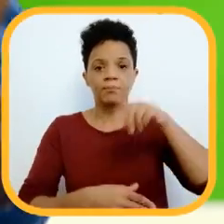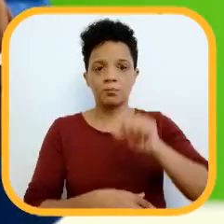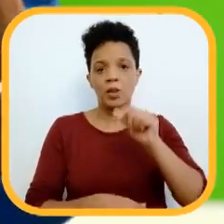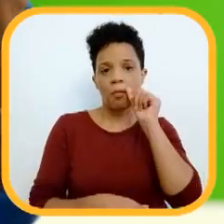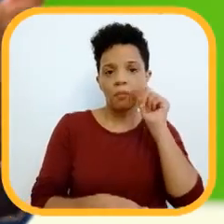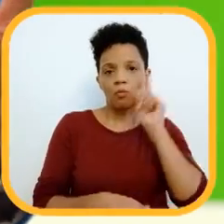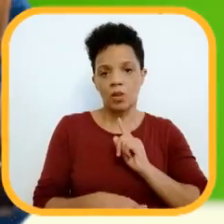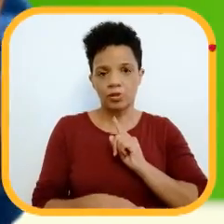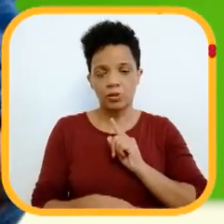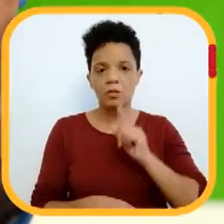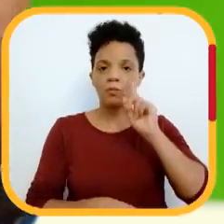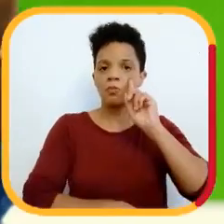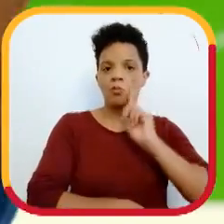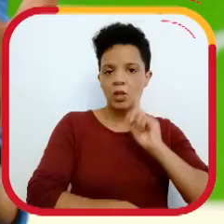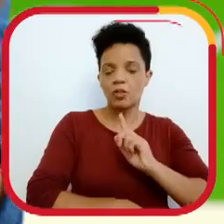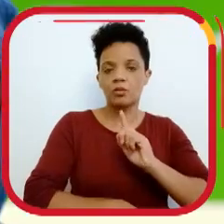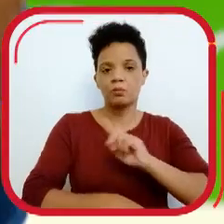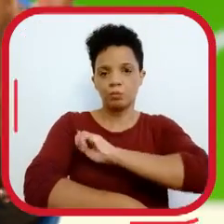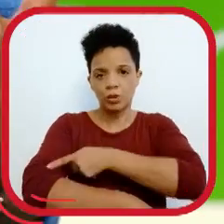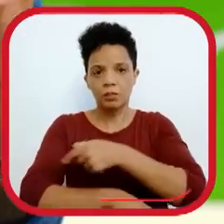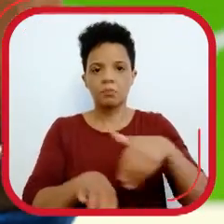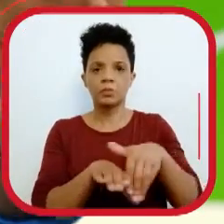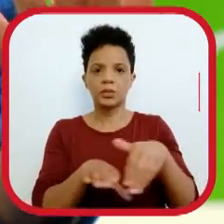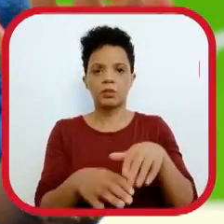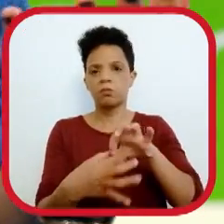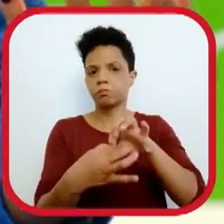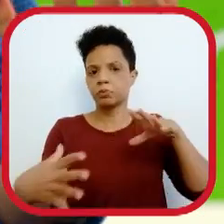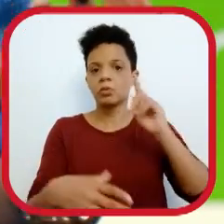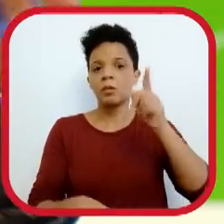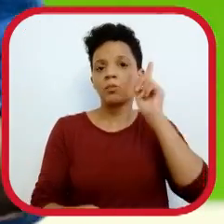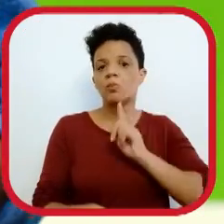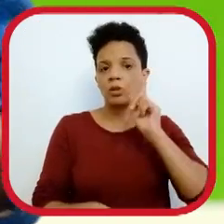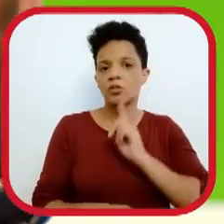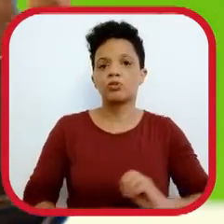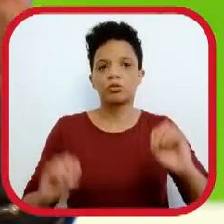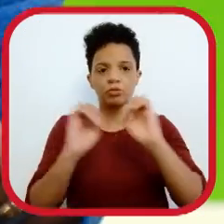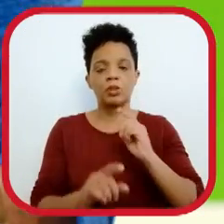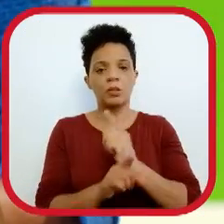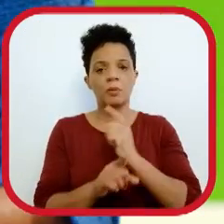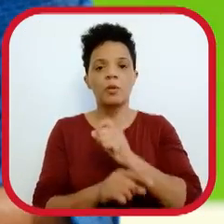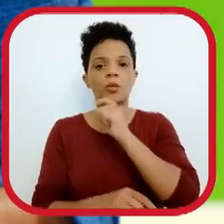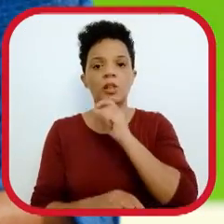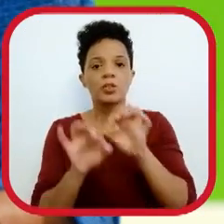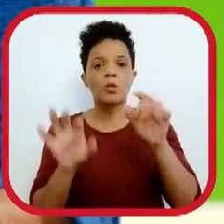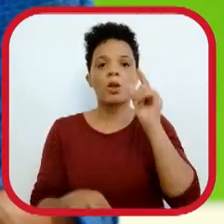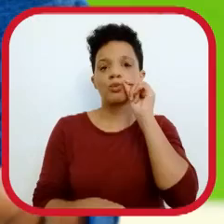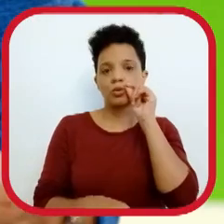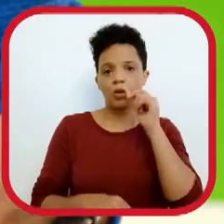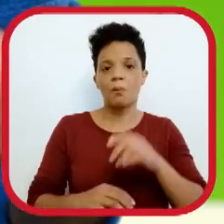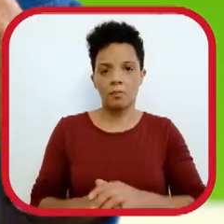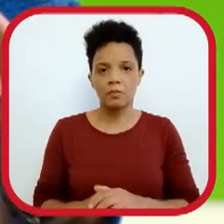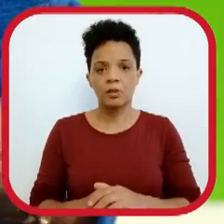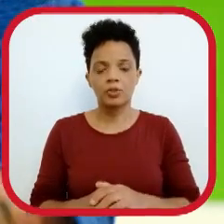são afeto e as mulheres são poder, participação, não faz sentido as mulheres não terem as mesmas oportunidades